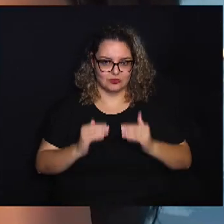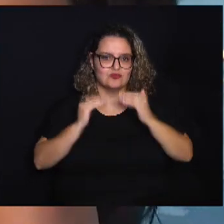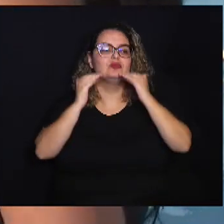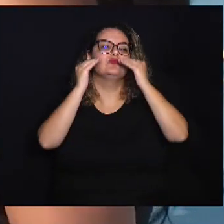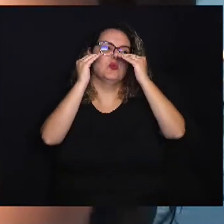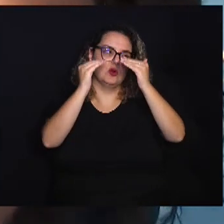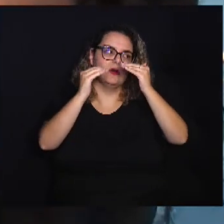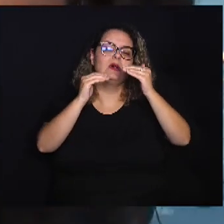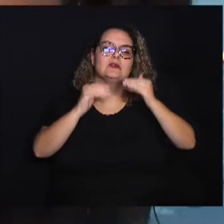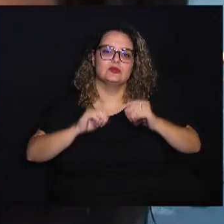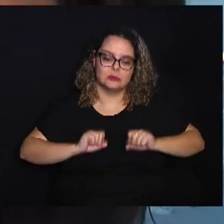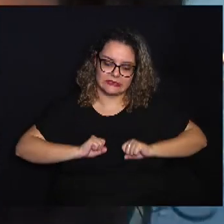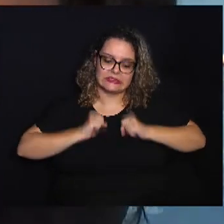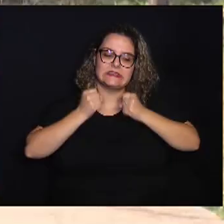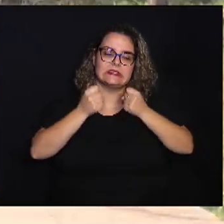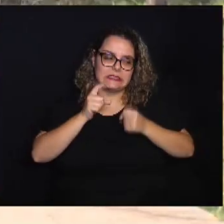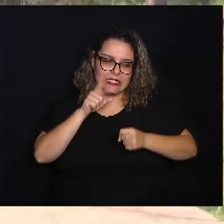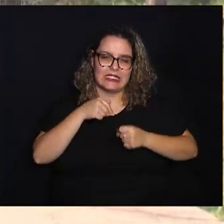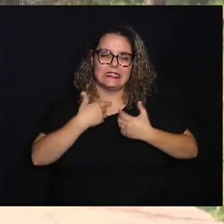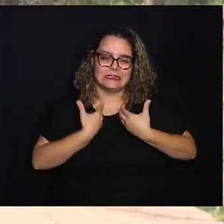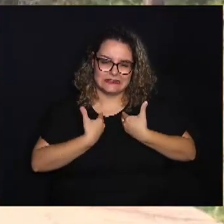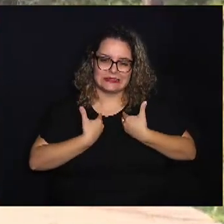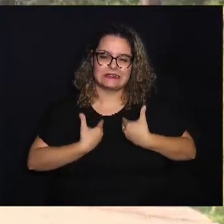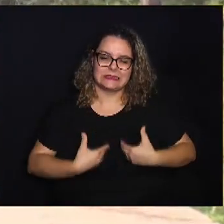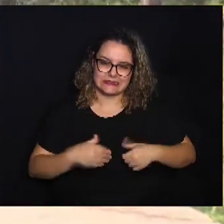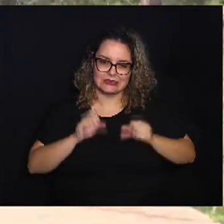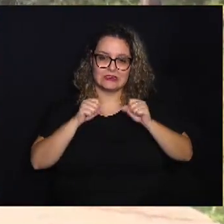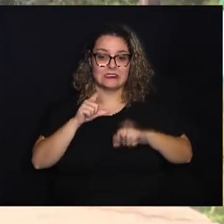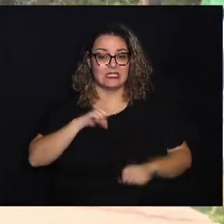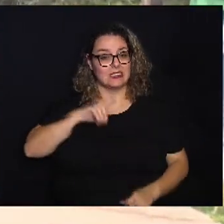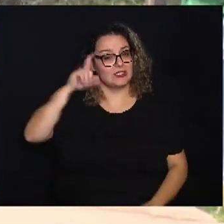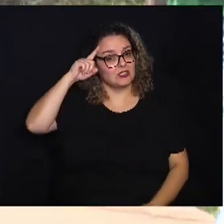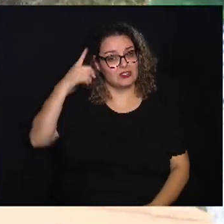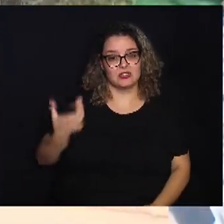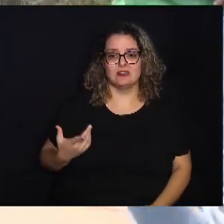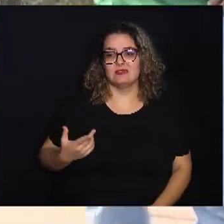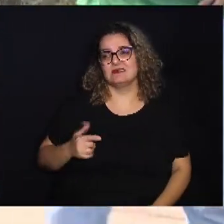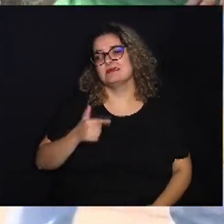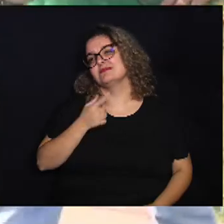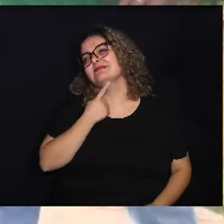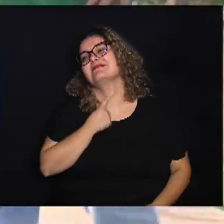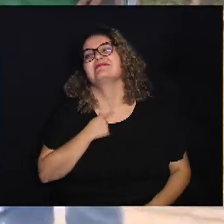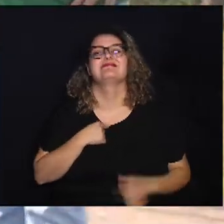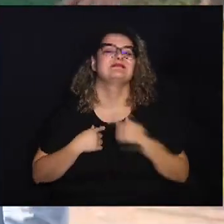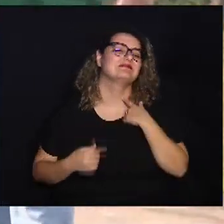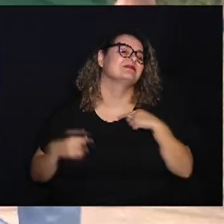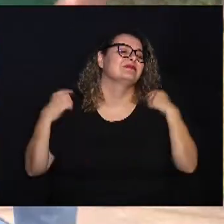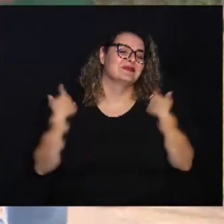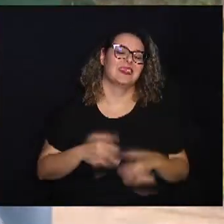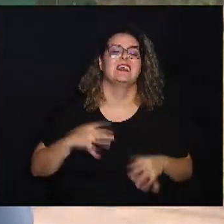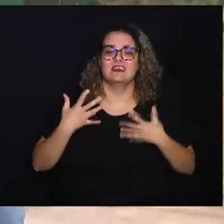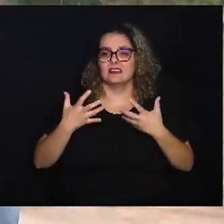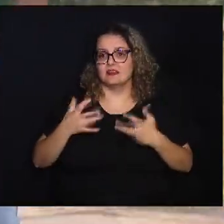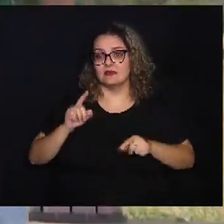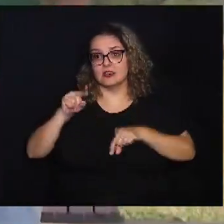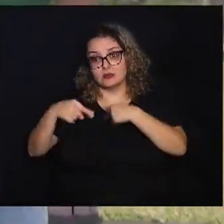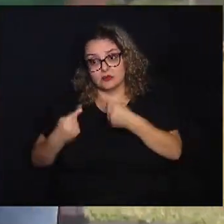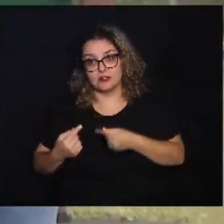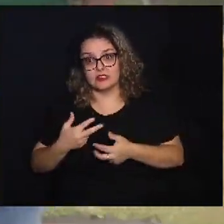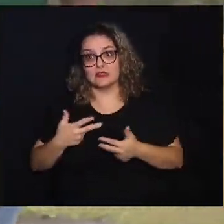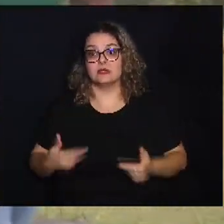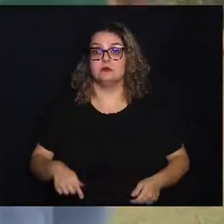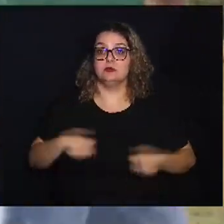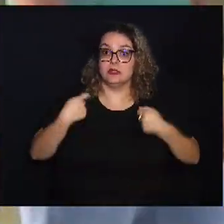alto desempenho, ele é desgastante. Tem dia que vai estar sem vontade, tem dia que vai querer fazer outra coisa, mas a gente tem que saber que